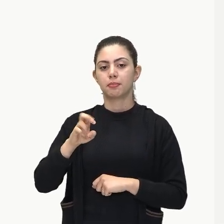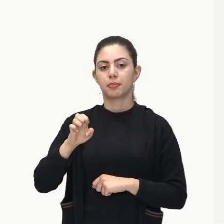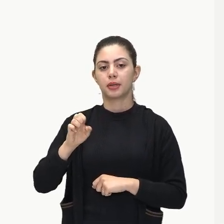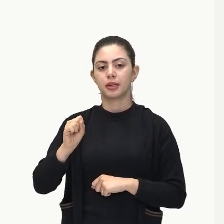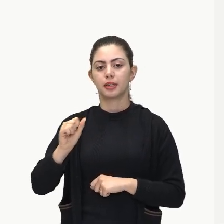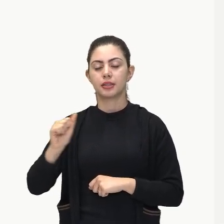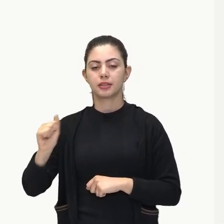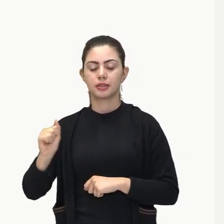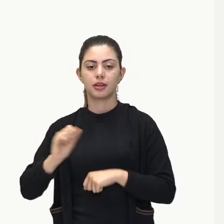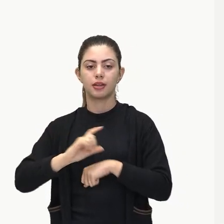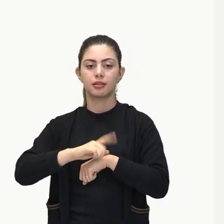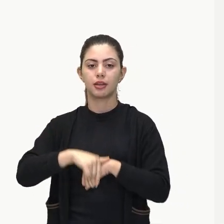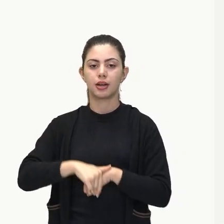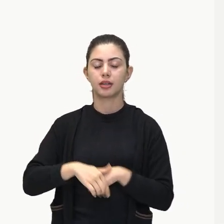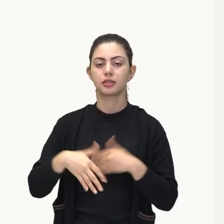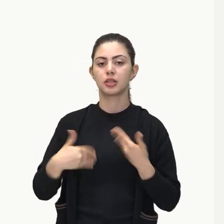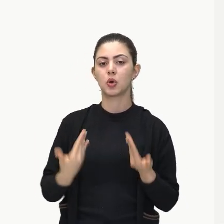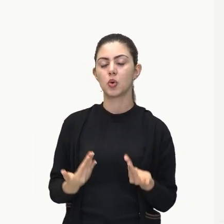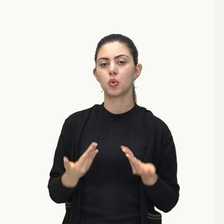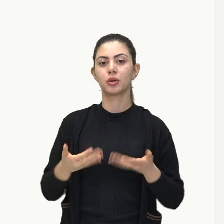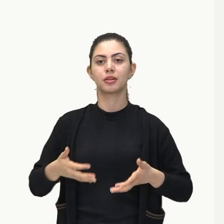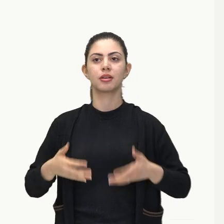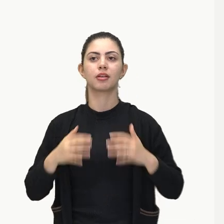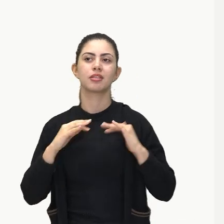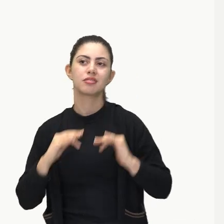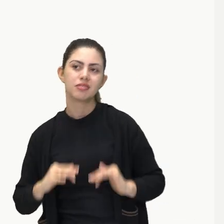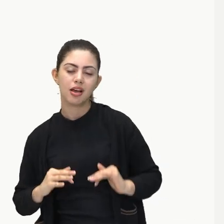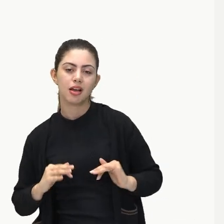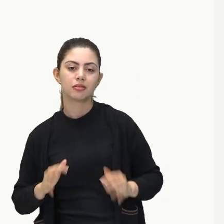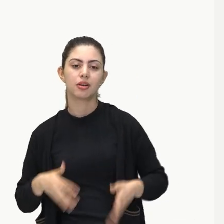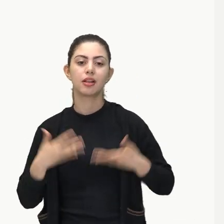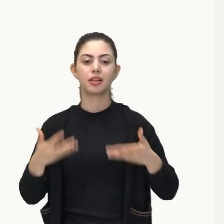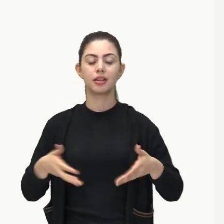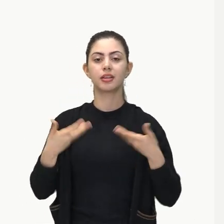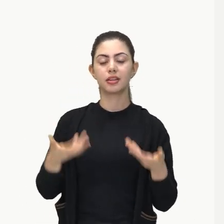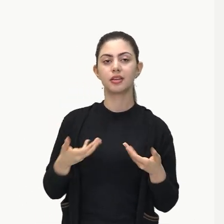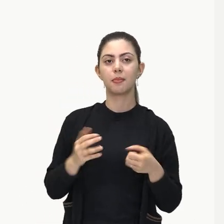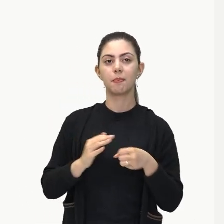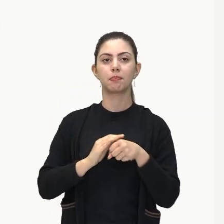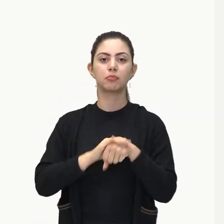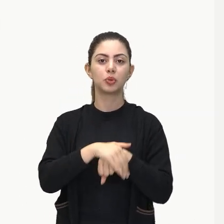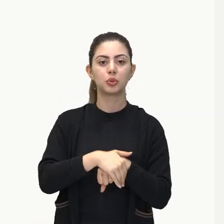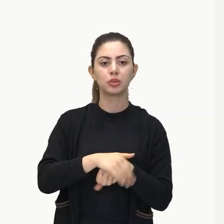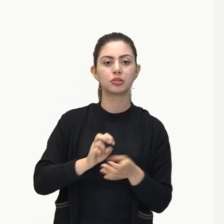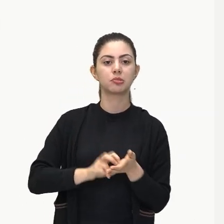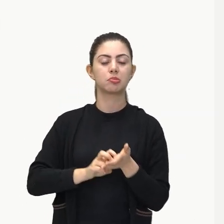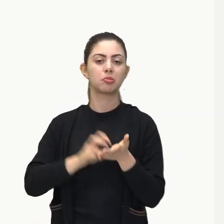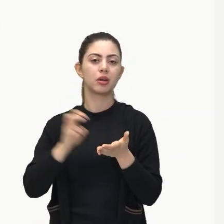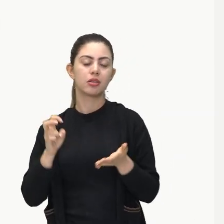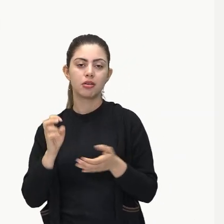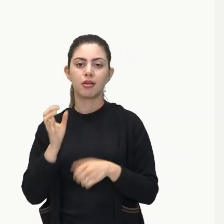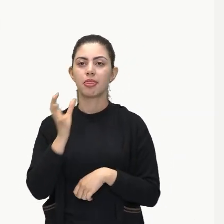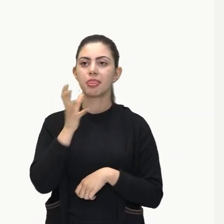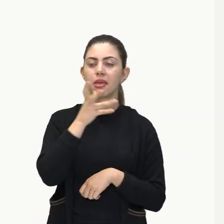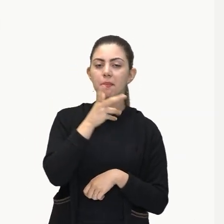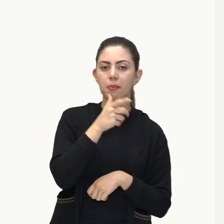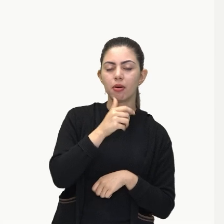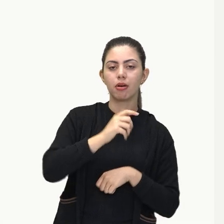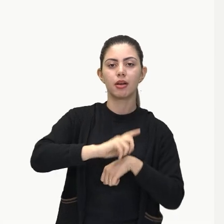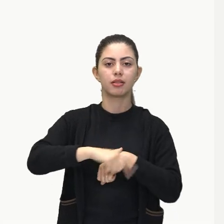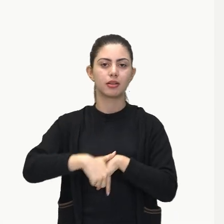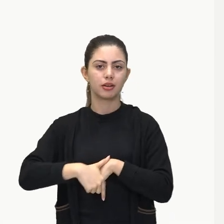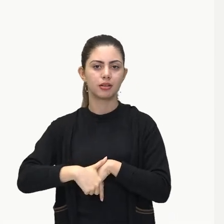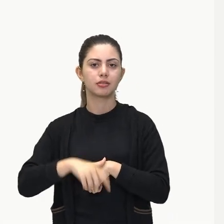Cansado, alegria. Dia e noite. Demora, atraso. O que é isso? São